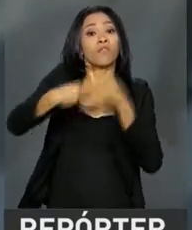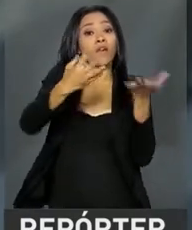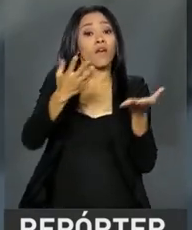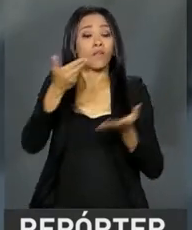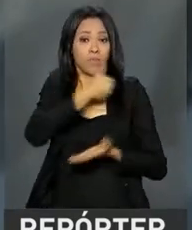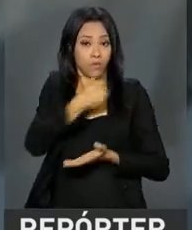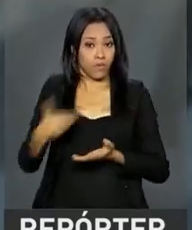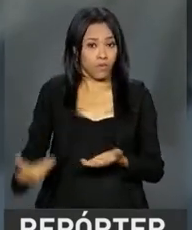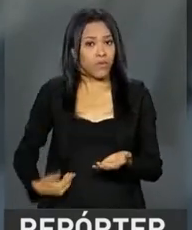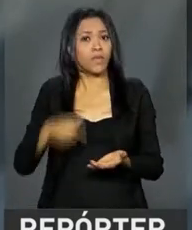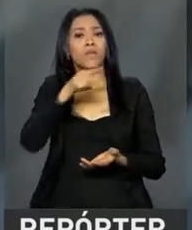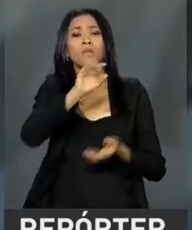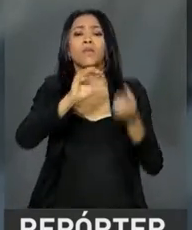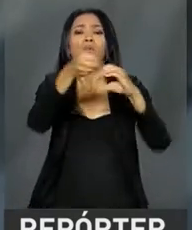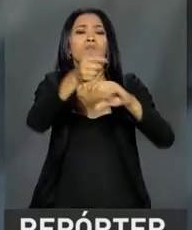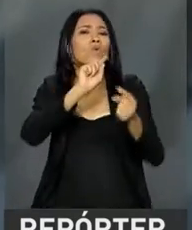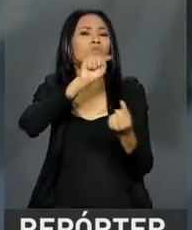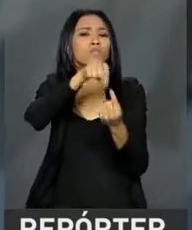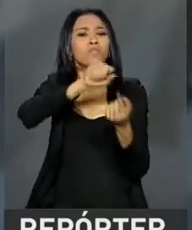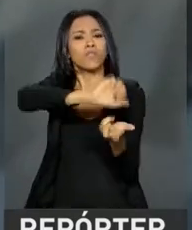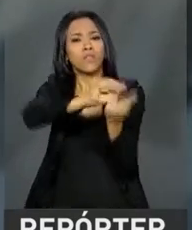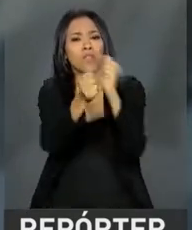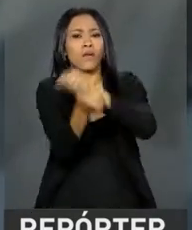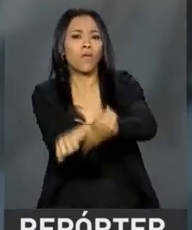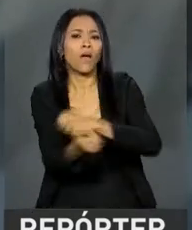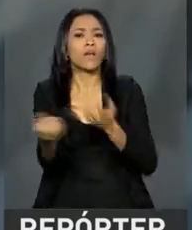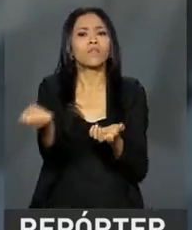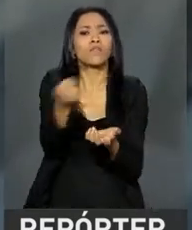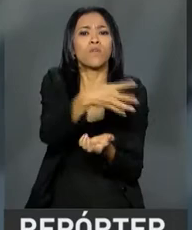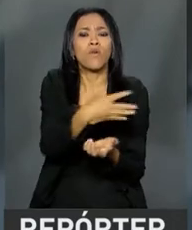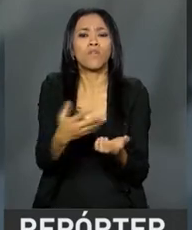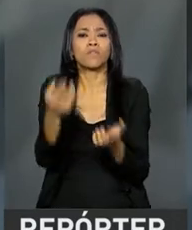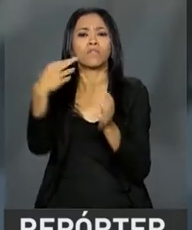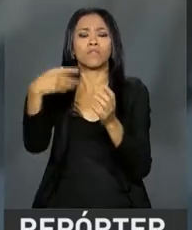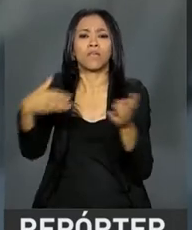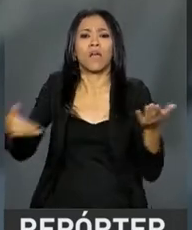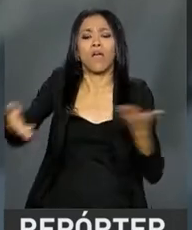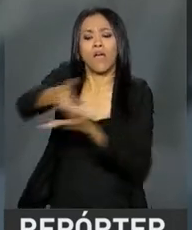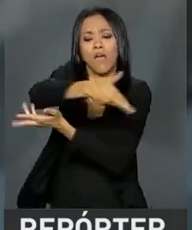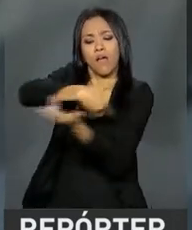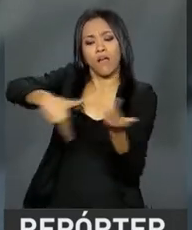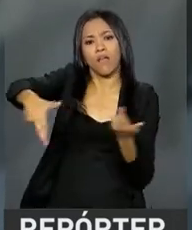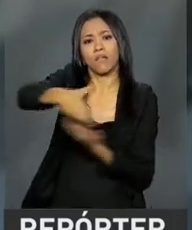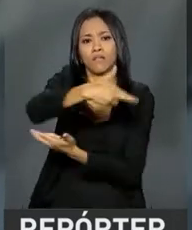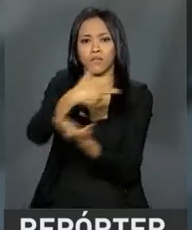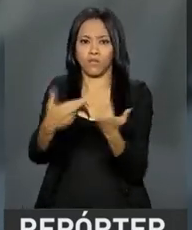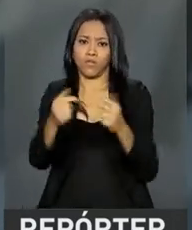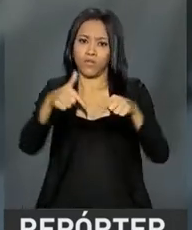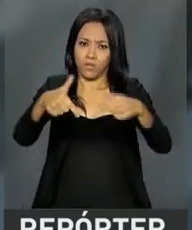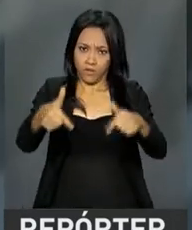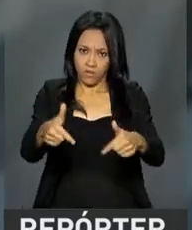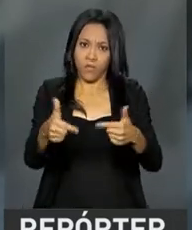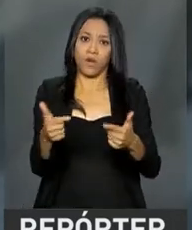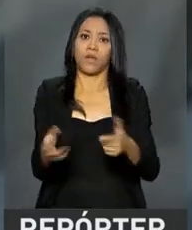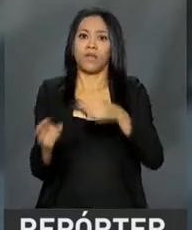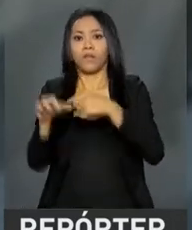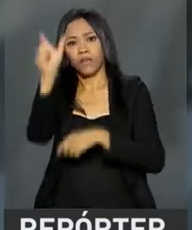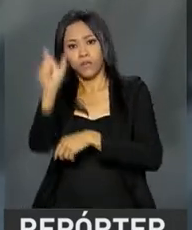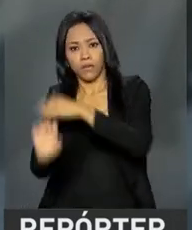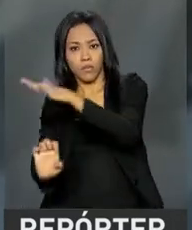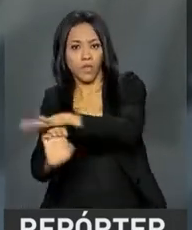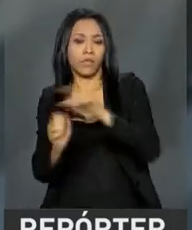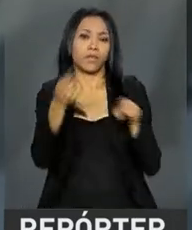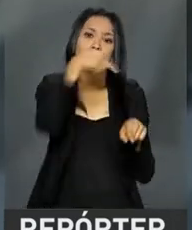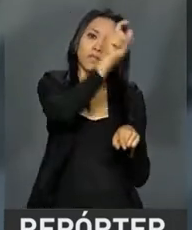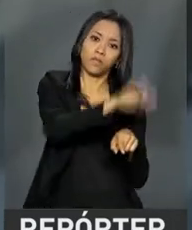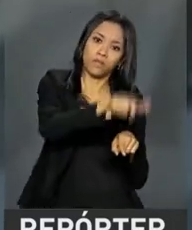nacional para adequar a legislação às novas relações de trabalho neste mundo contemporâneo e ajudar a promover a geração de